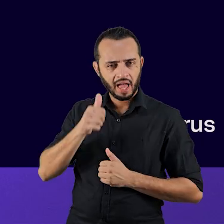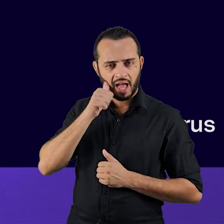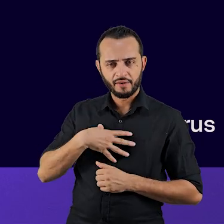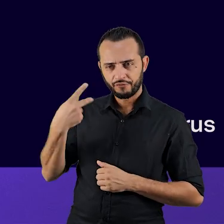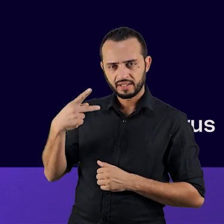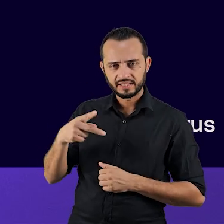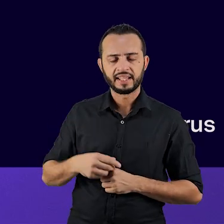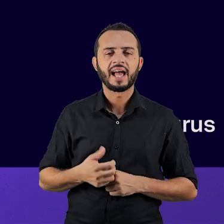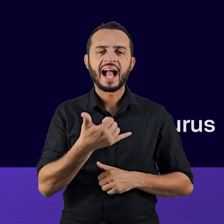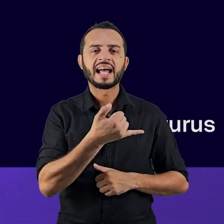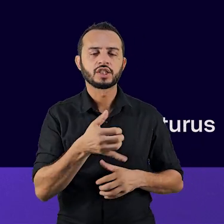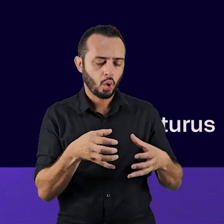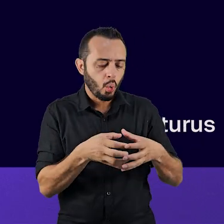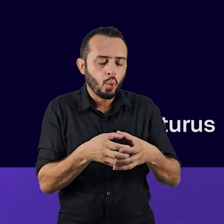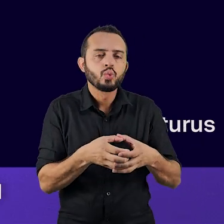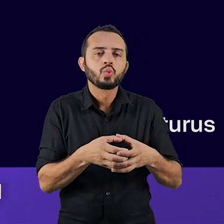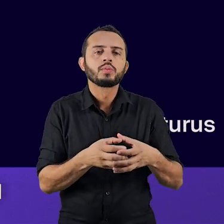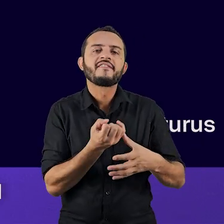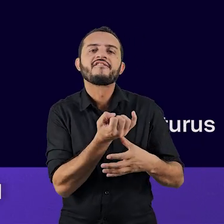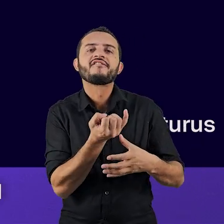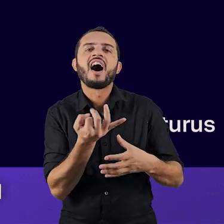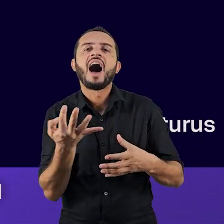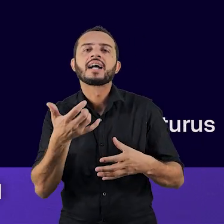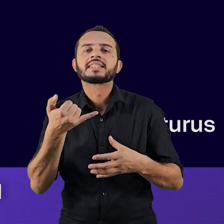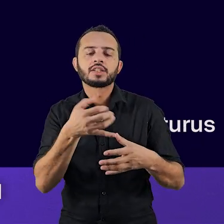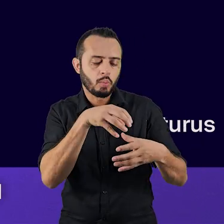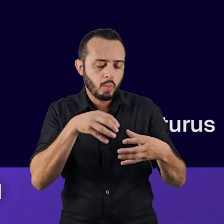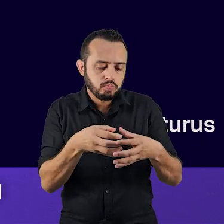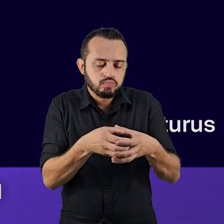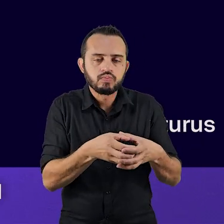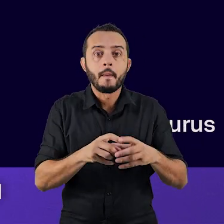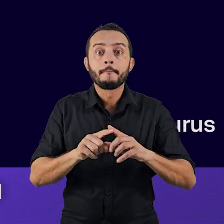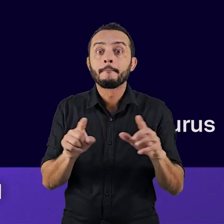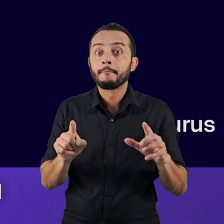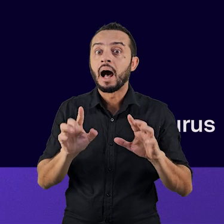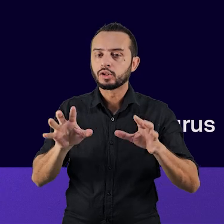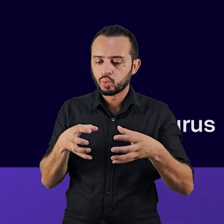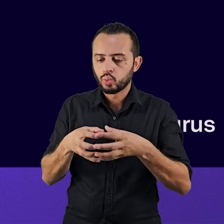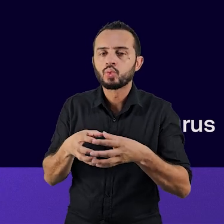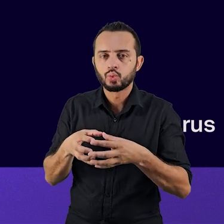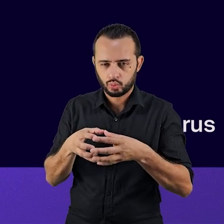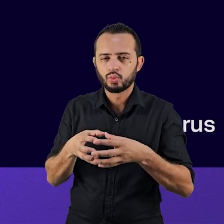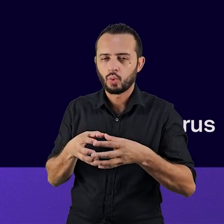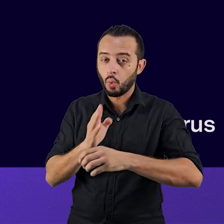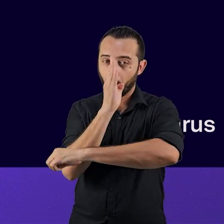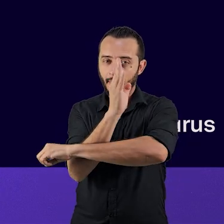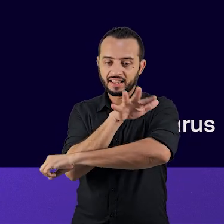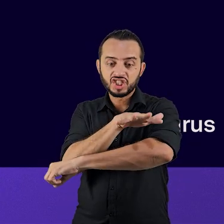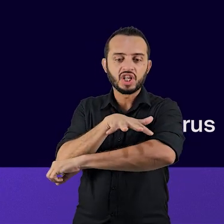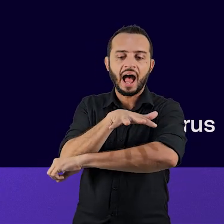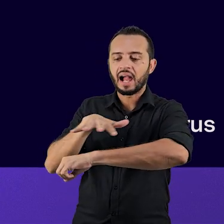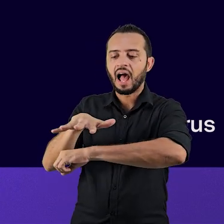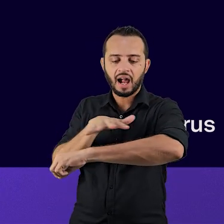um espaço, é só um conjunto. Mas um conjunto de pontos com uma métrica euclidiana é um